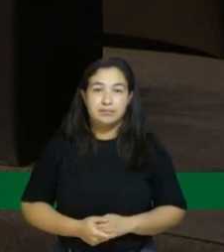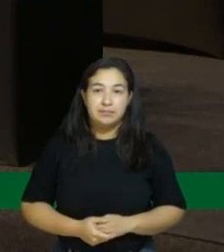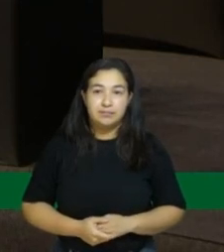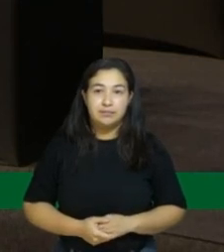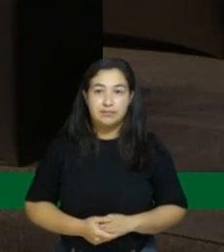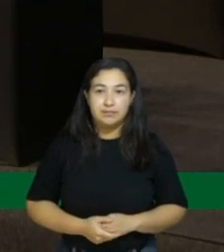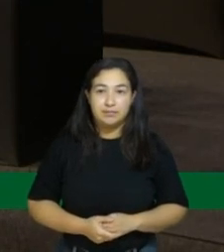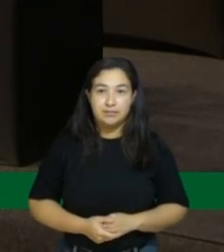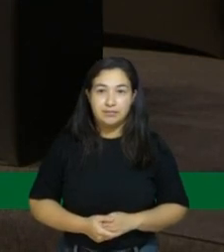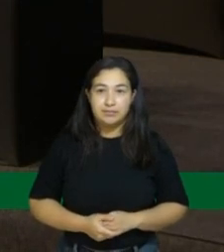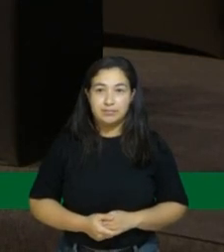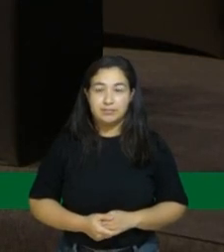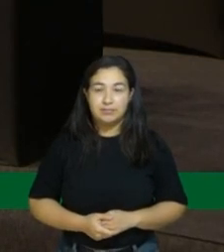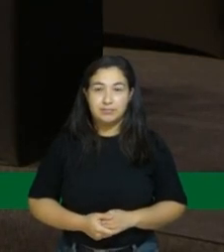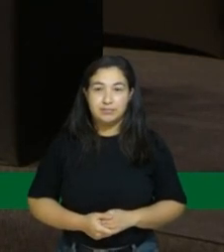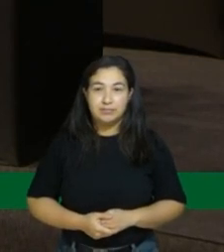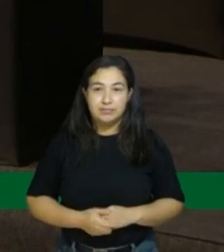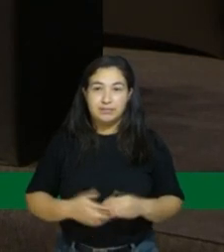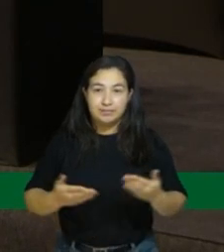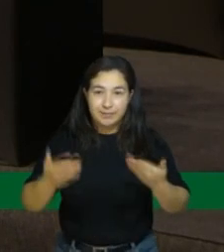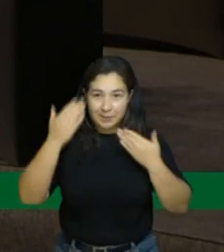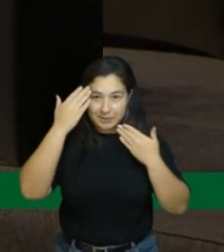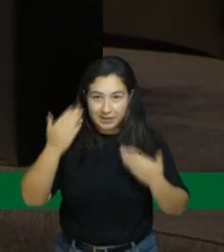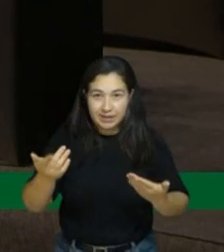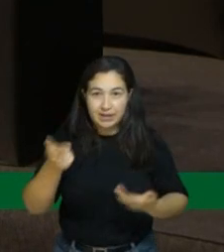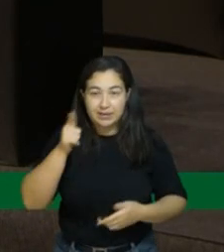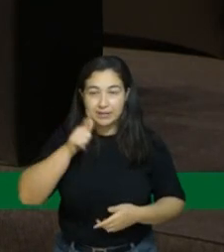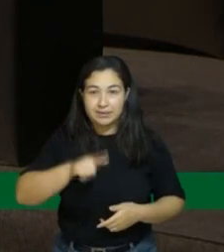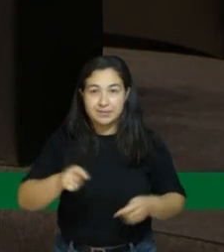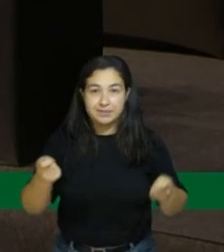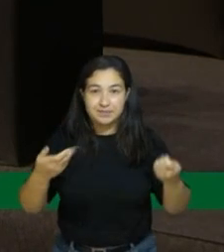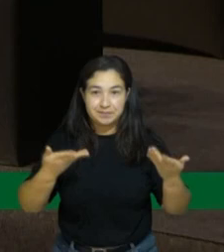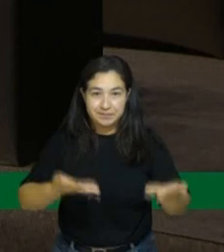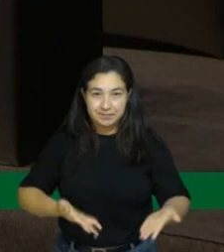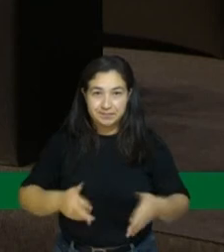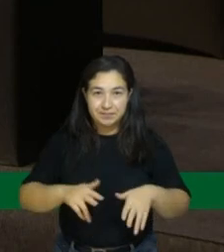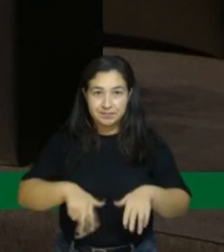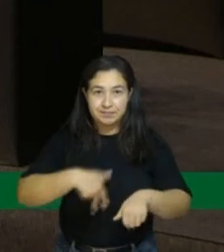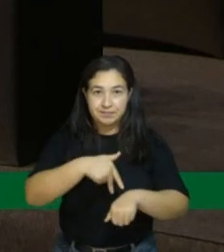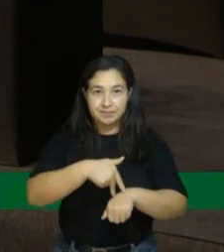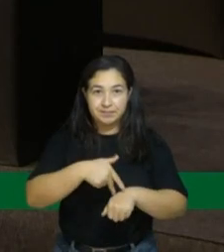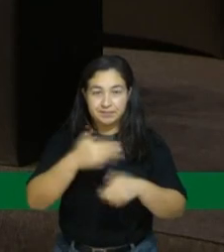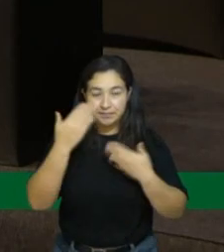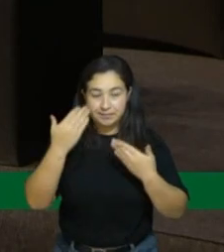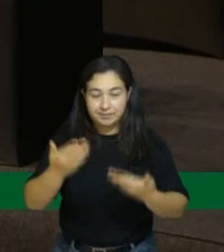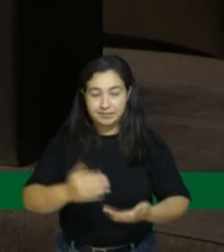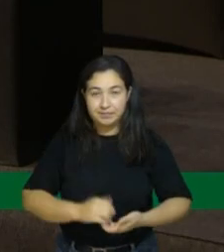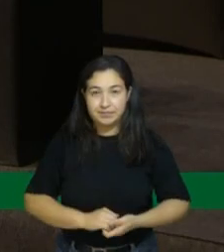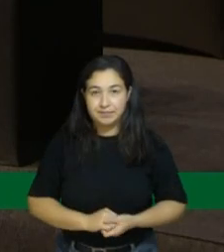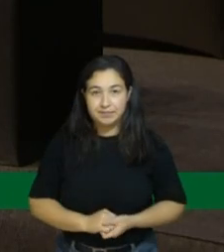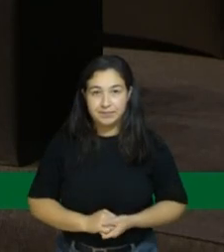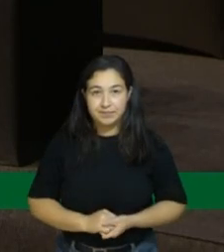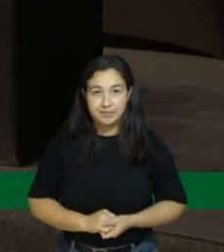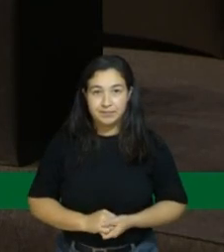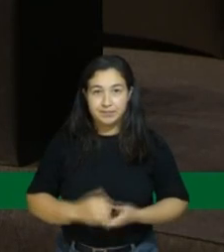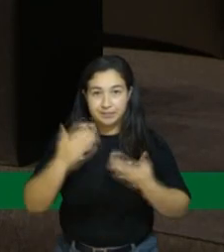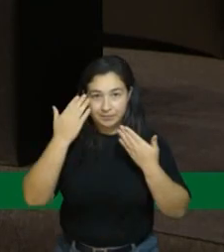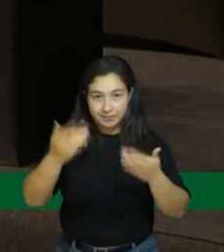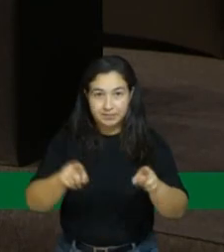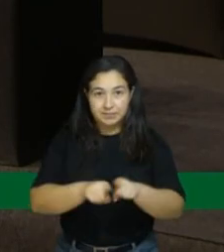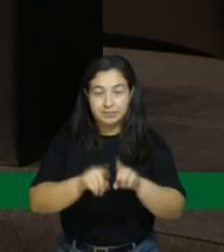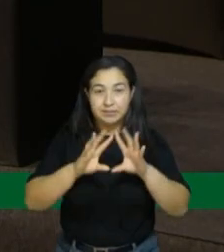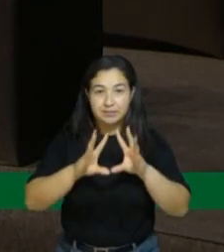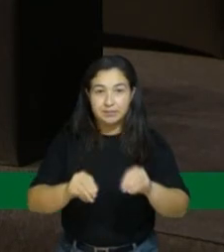deficitário mais uma vez obrigada pela oportunidade Obrigada a você Jurema Obrigada quero agradecer a todas as